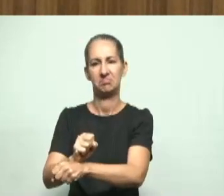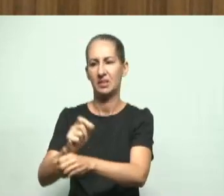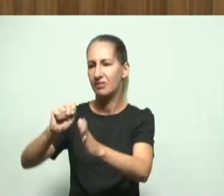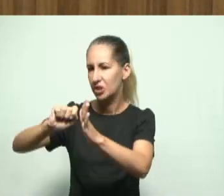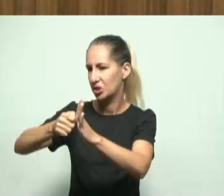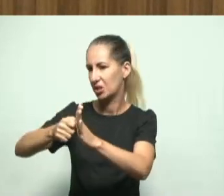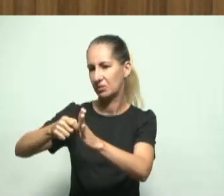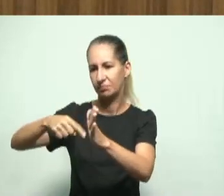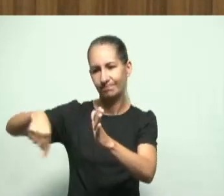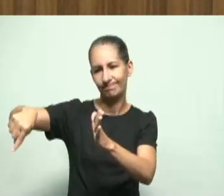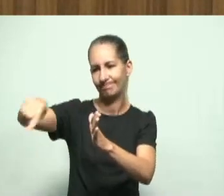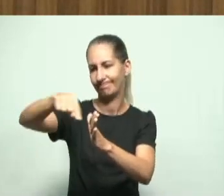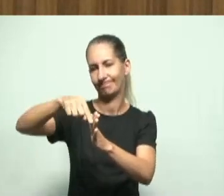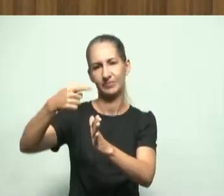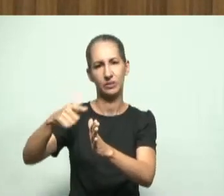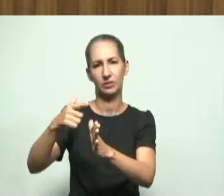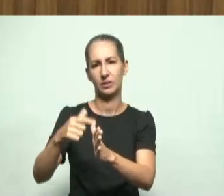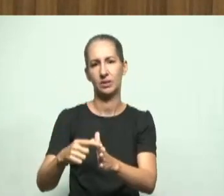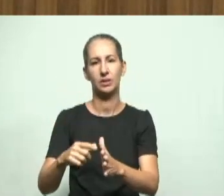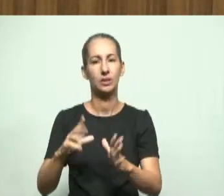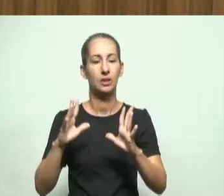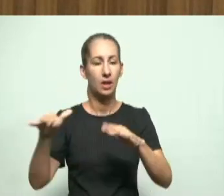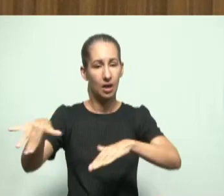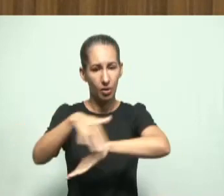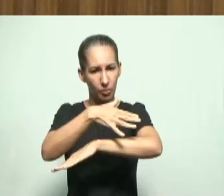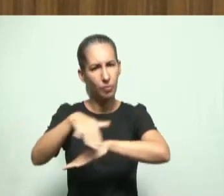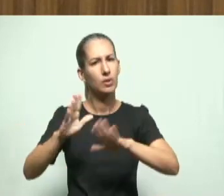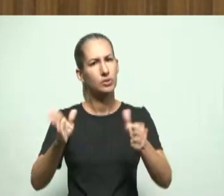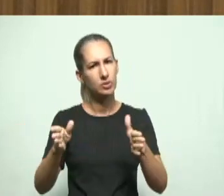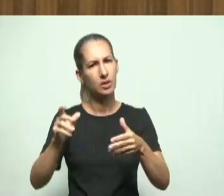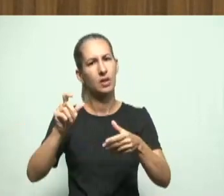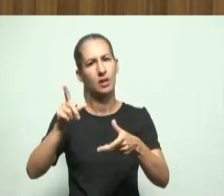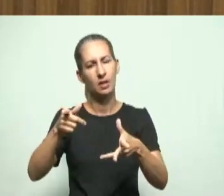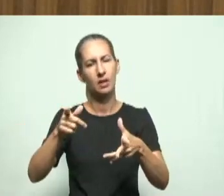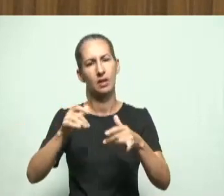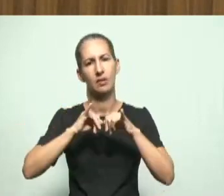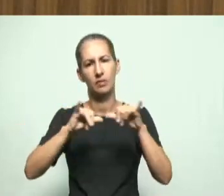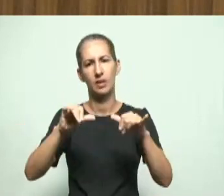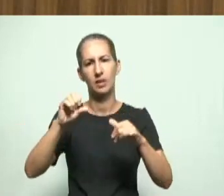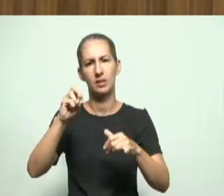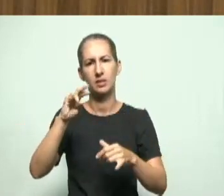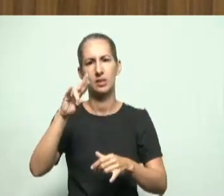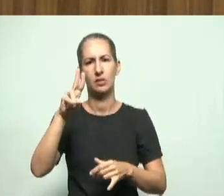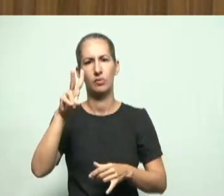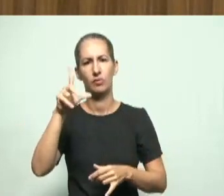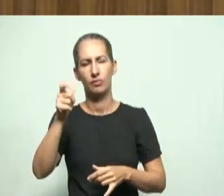nem para interditar. E aqui a gente já falou todas as ruas que têm essas crateras. Zé Luiz da Silva,